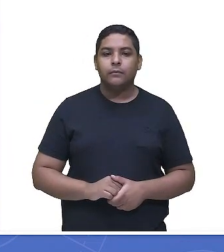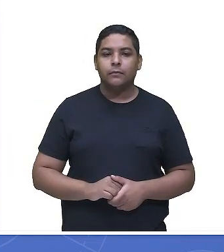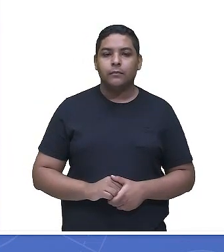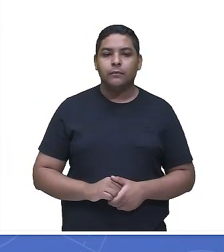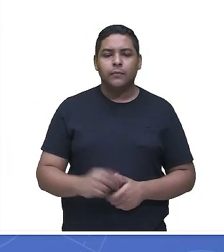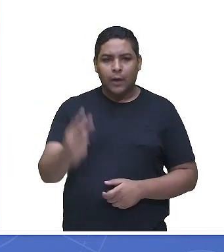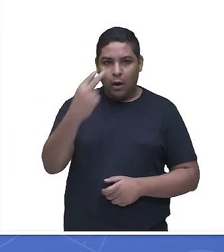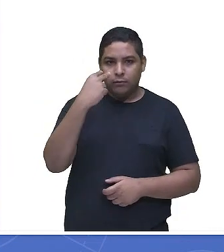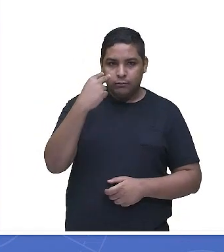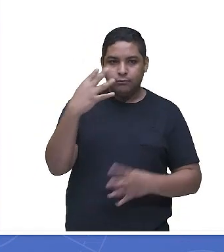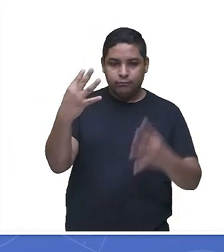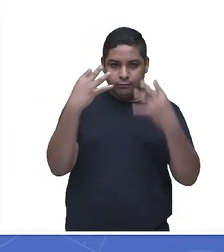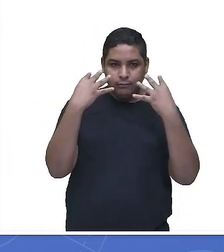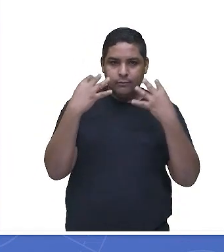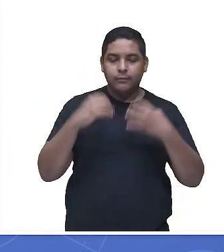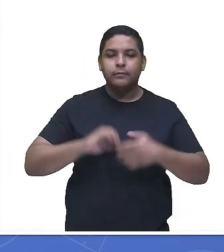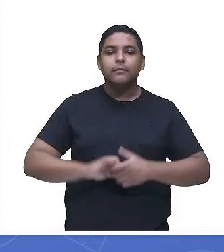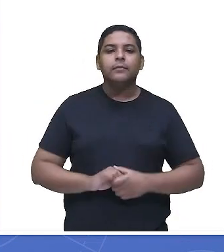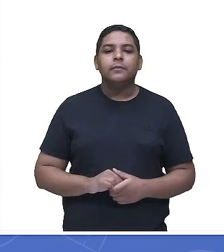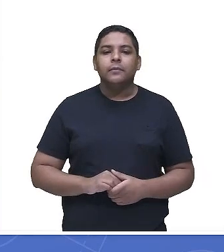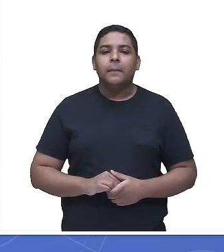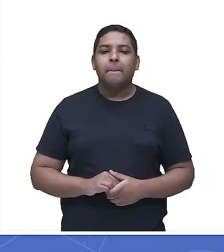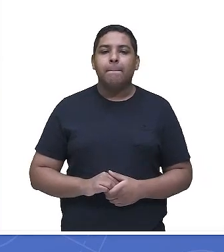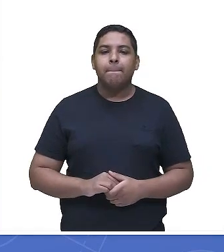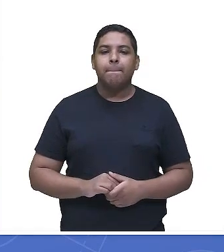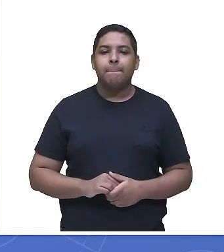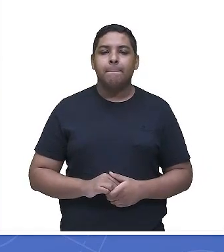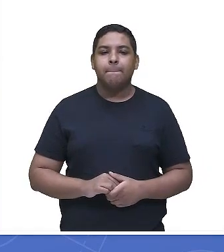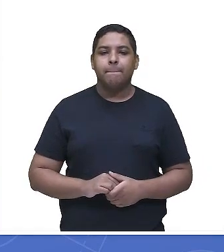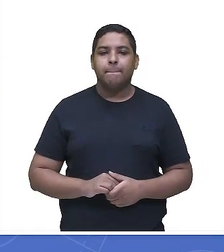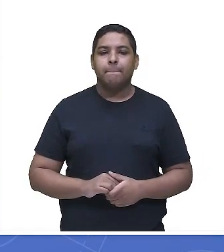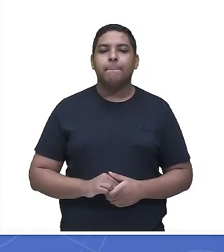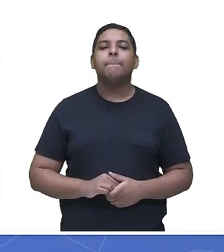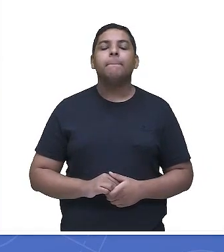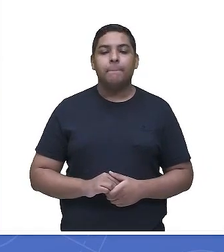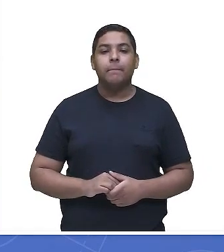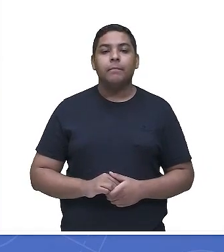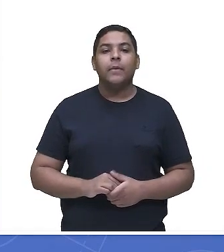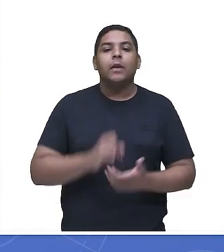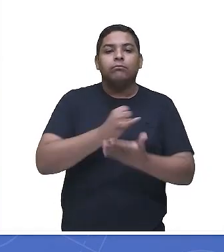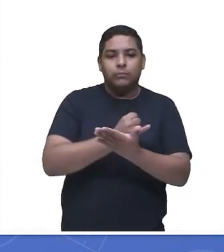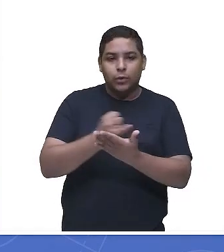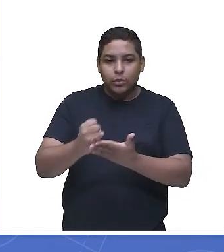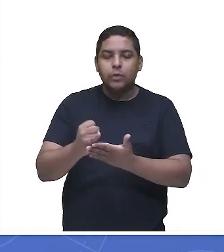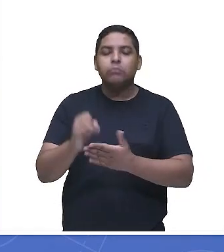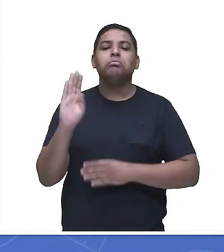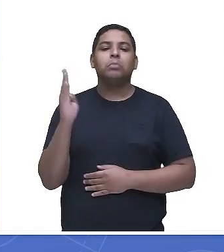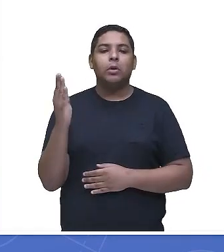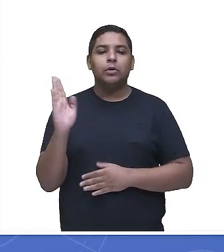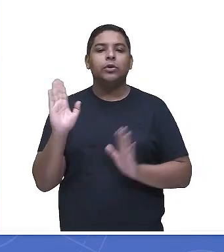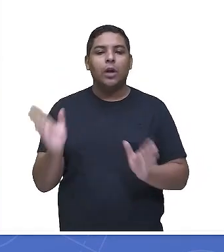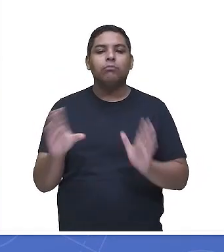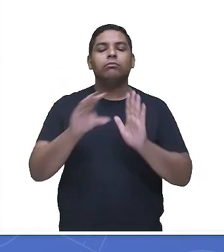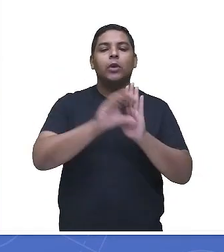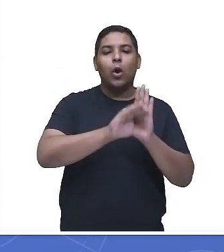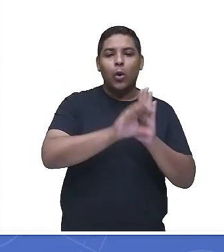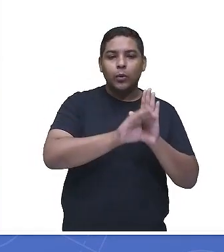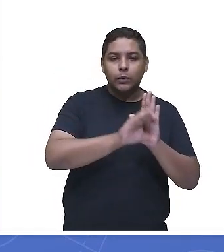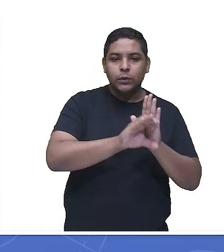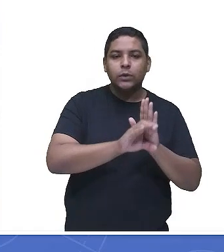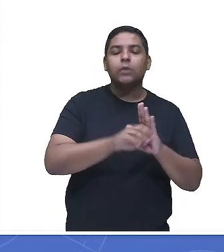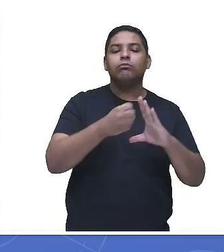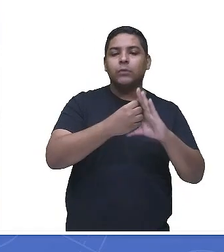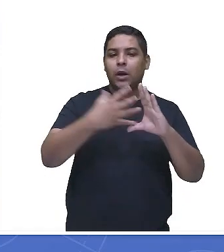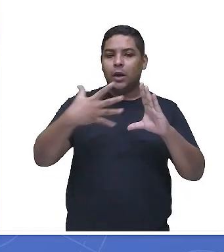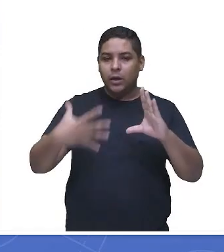olhos verdes. O que que acontece, gente? A gente viu a introdução de biologia, conceito, reinos e